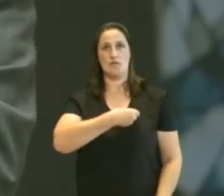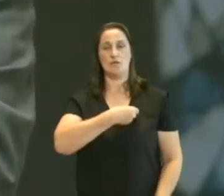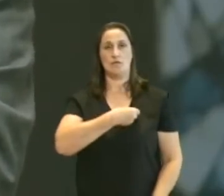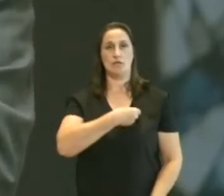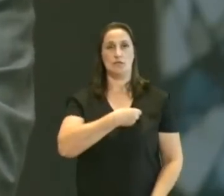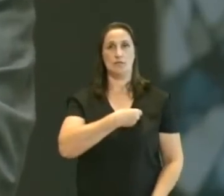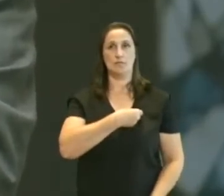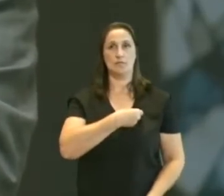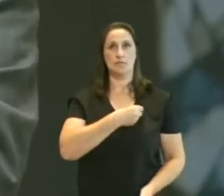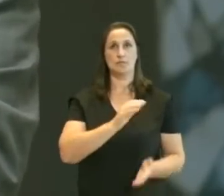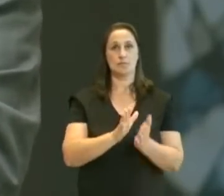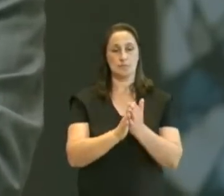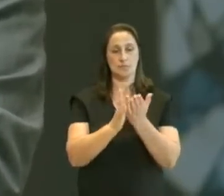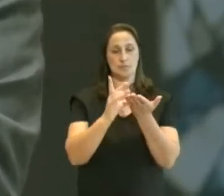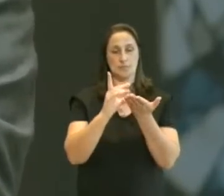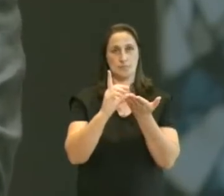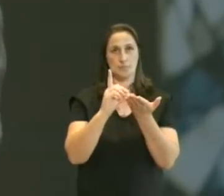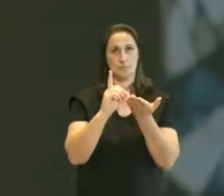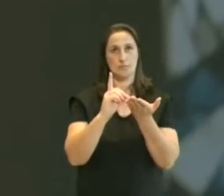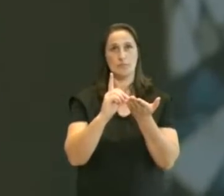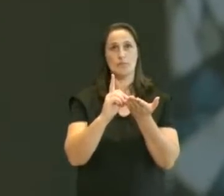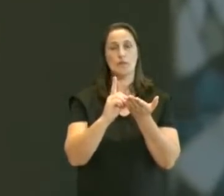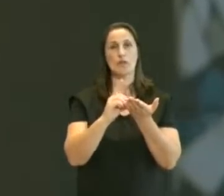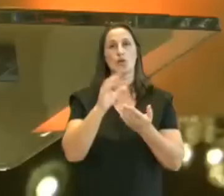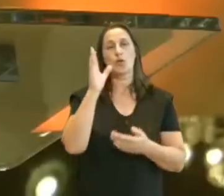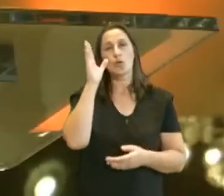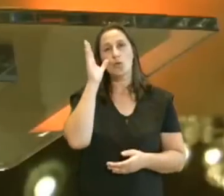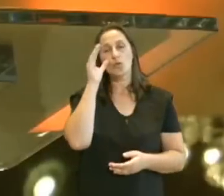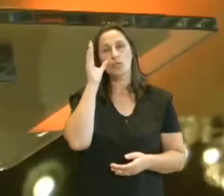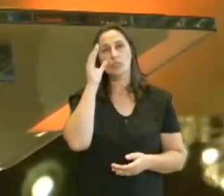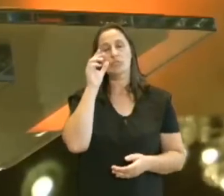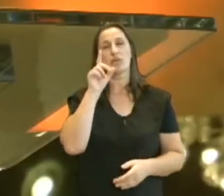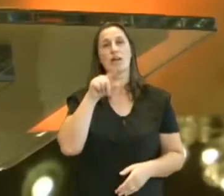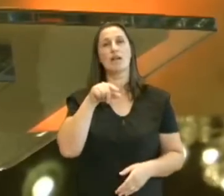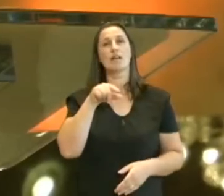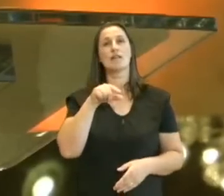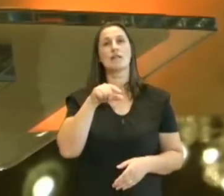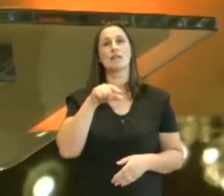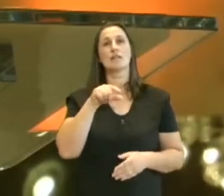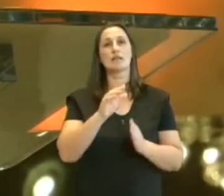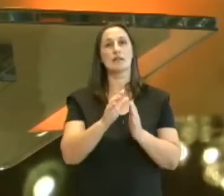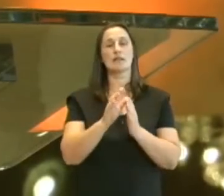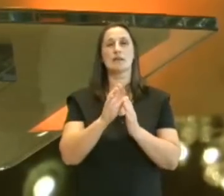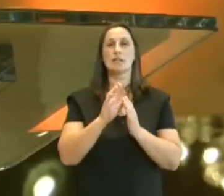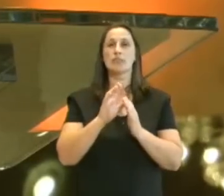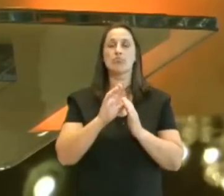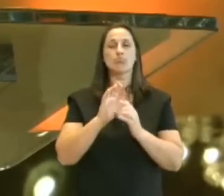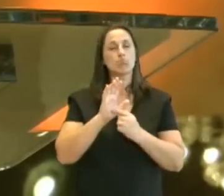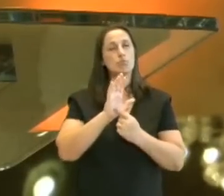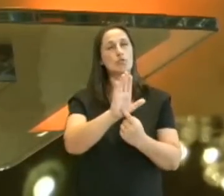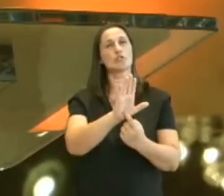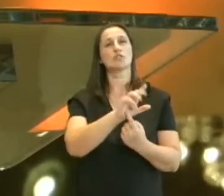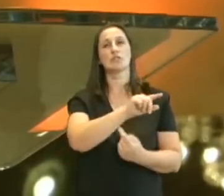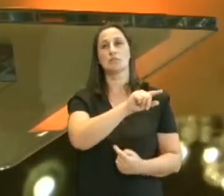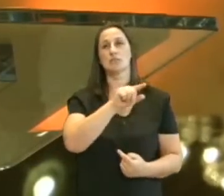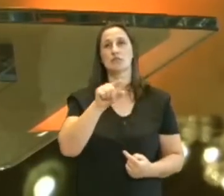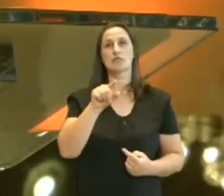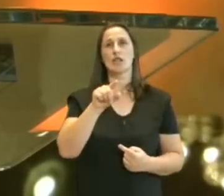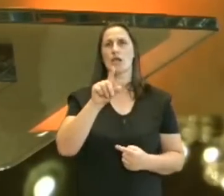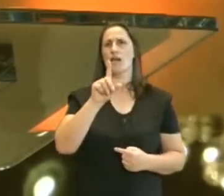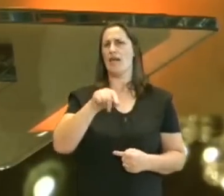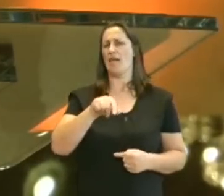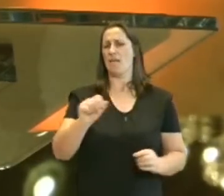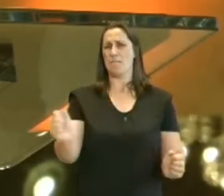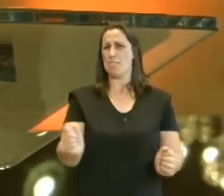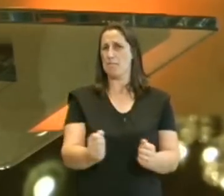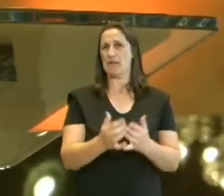palavra. E o interessante é que o choque de realidade, ele não é um milagre, um